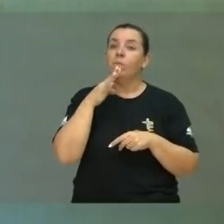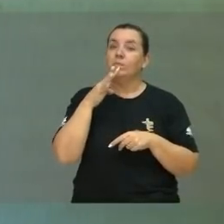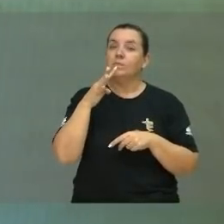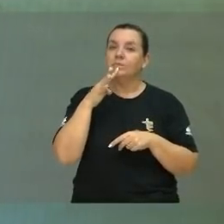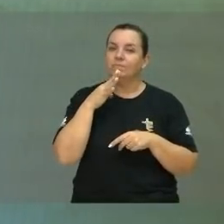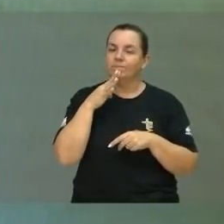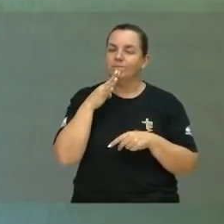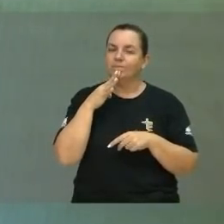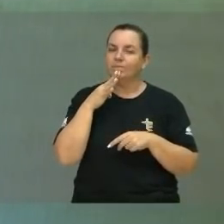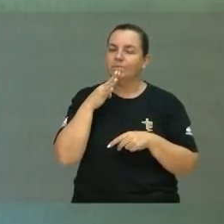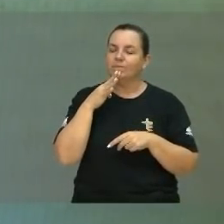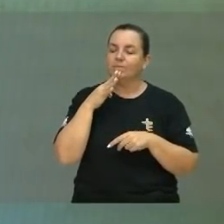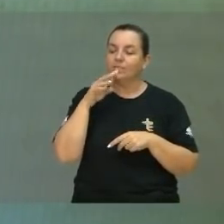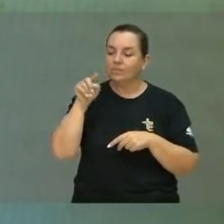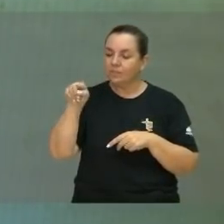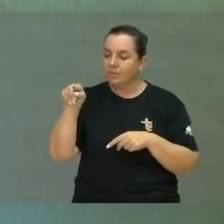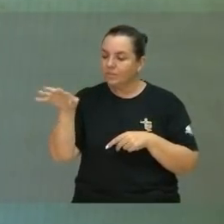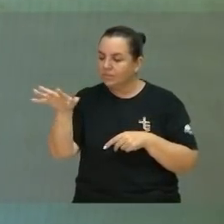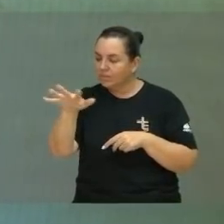que escolher